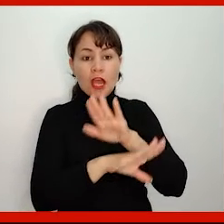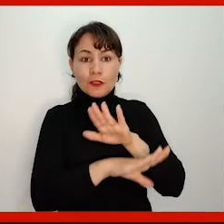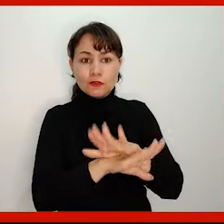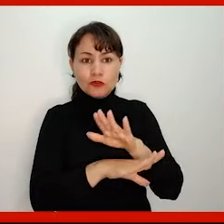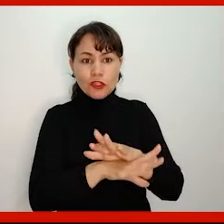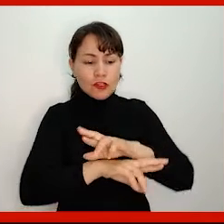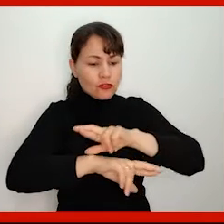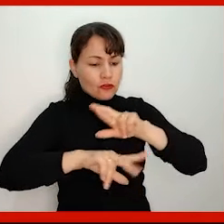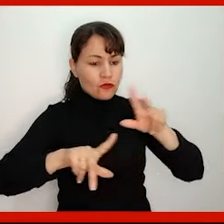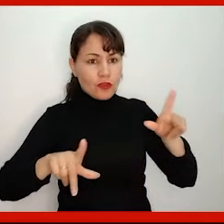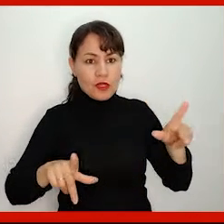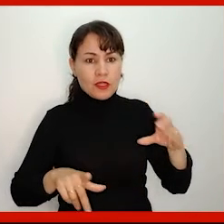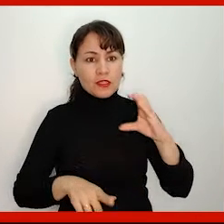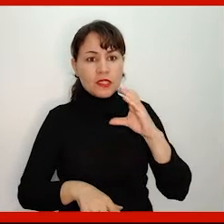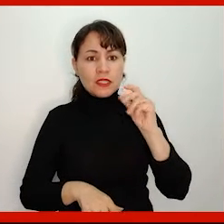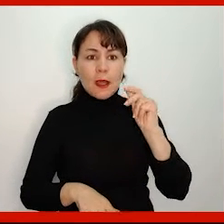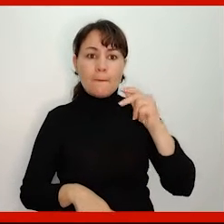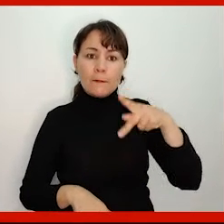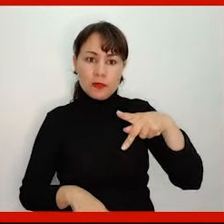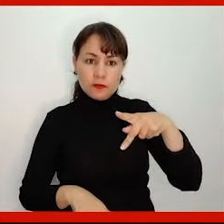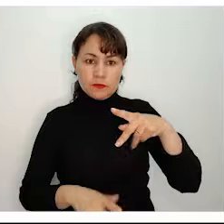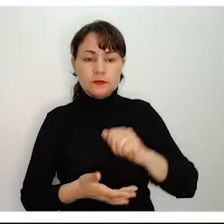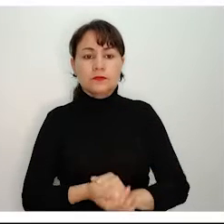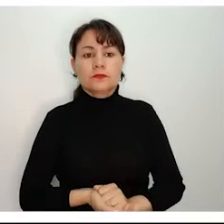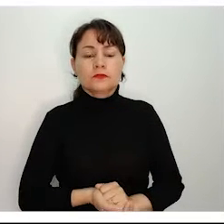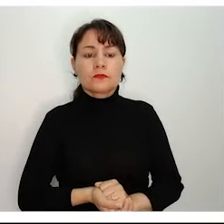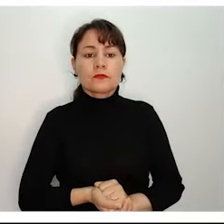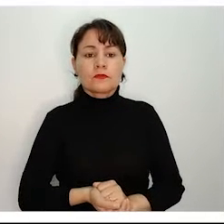autoras colaboraram em vários capítulos.